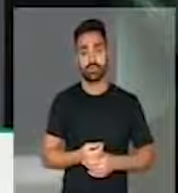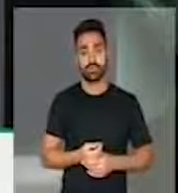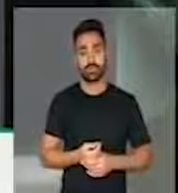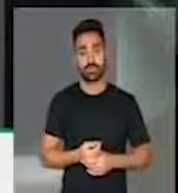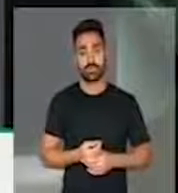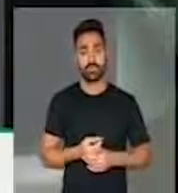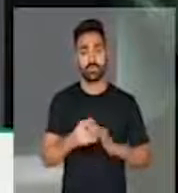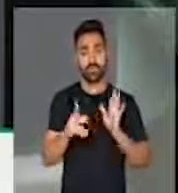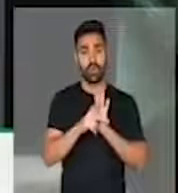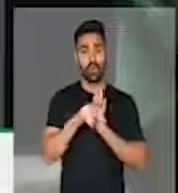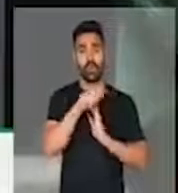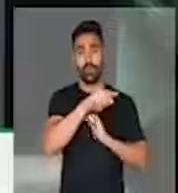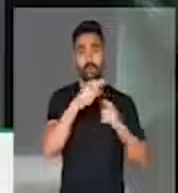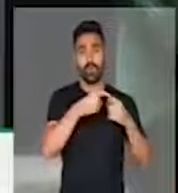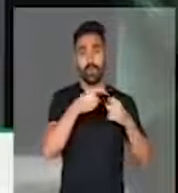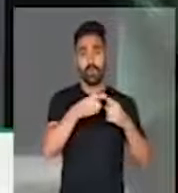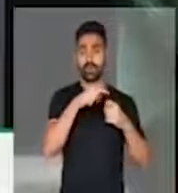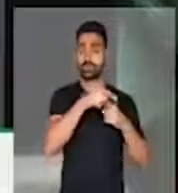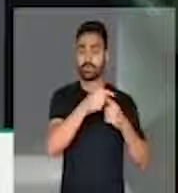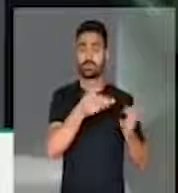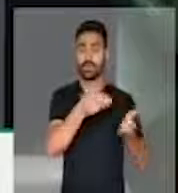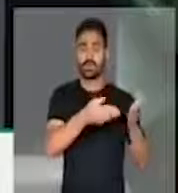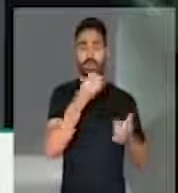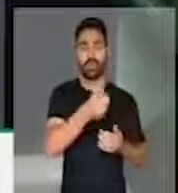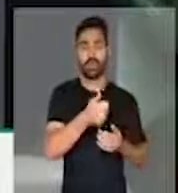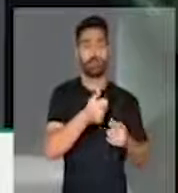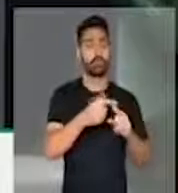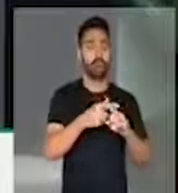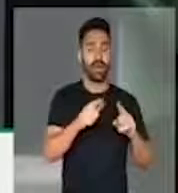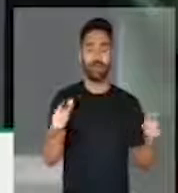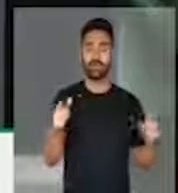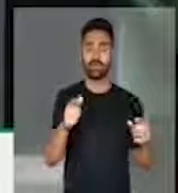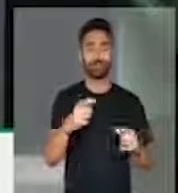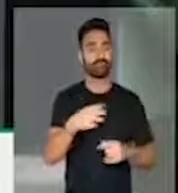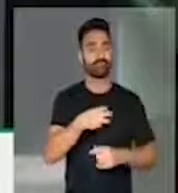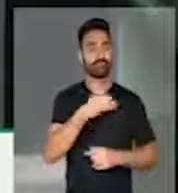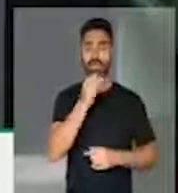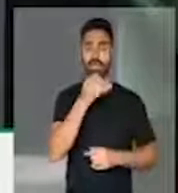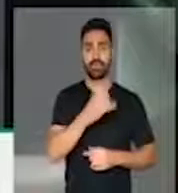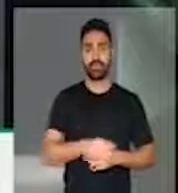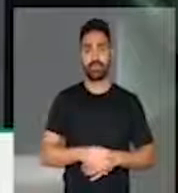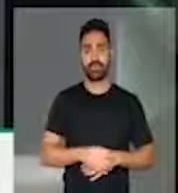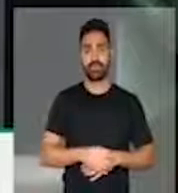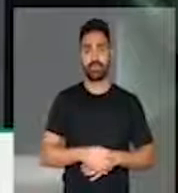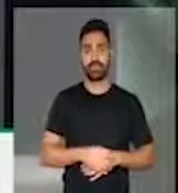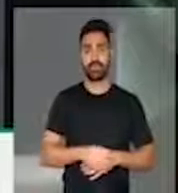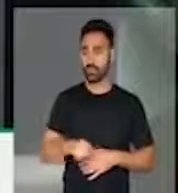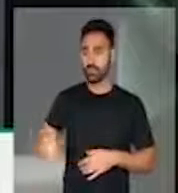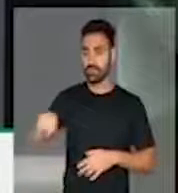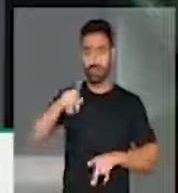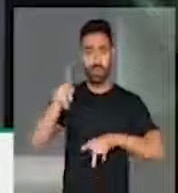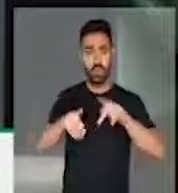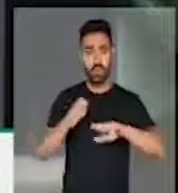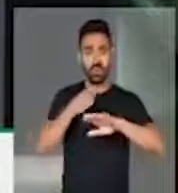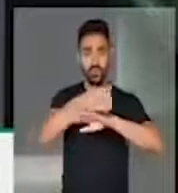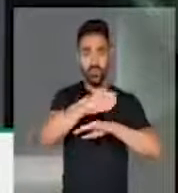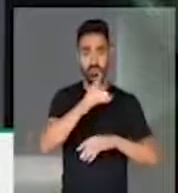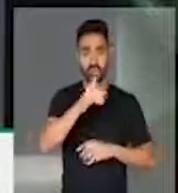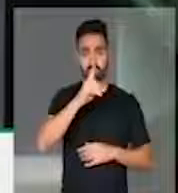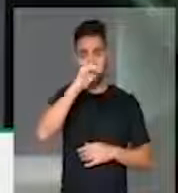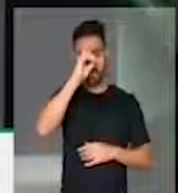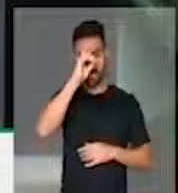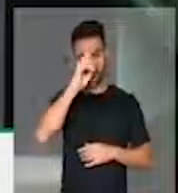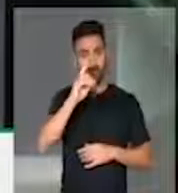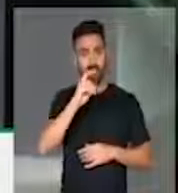pelos doutores lá. Mas é muito triste, assim, você precisar, sabe,